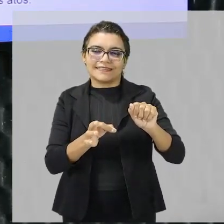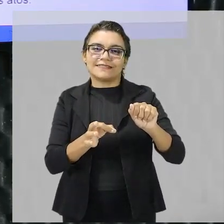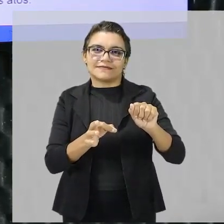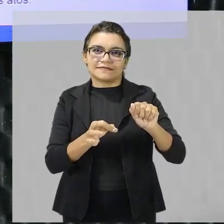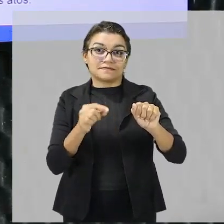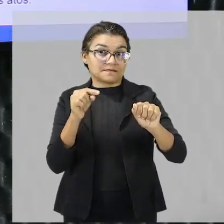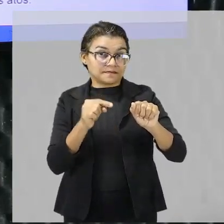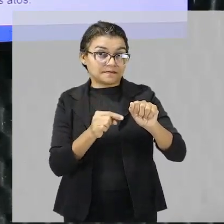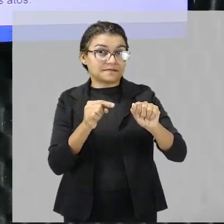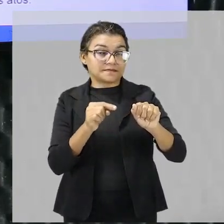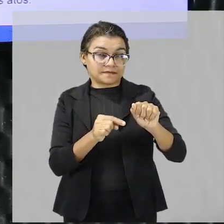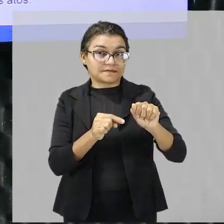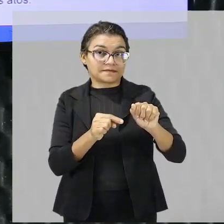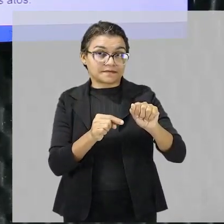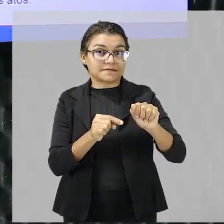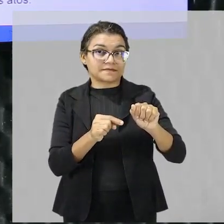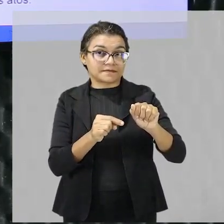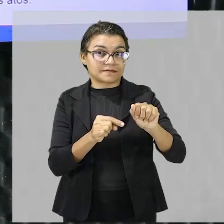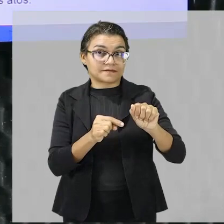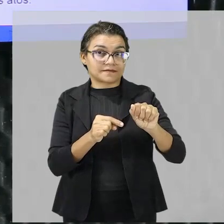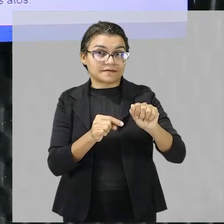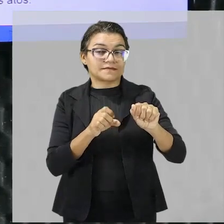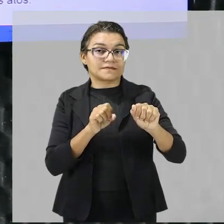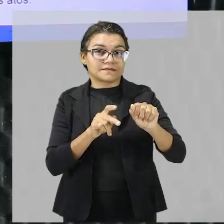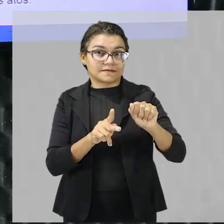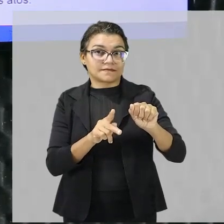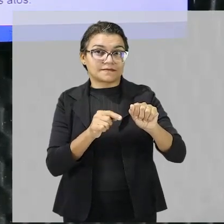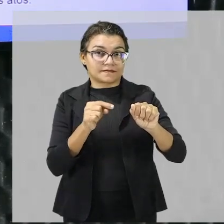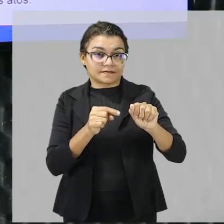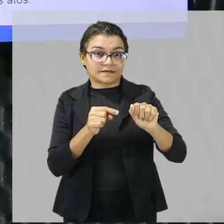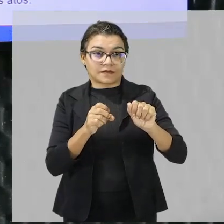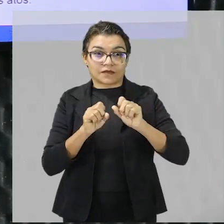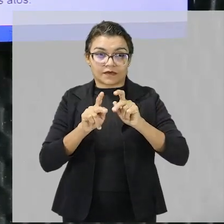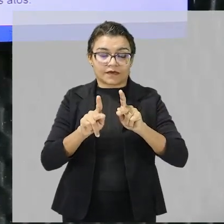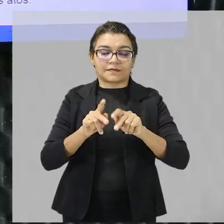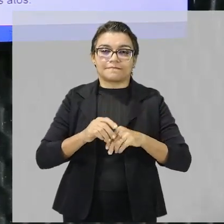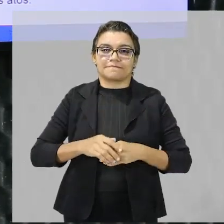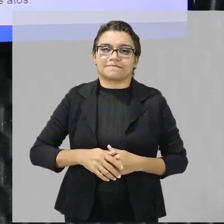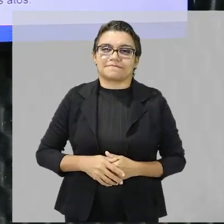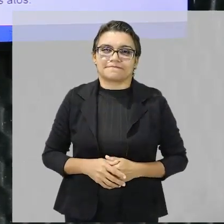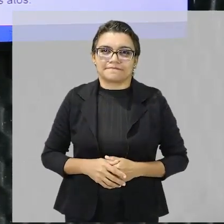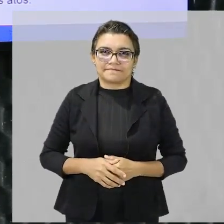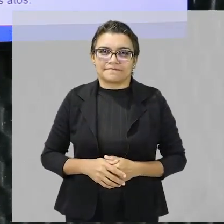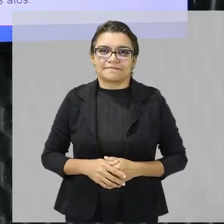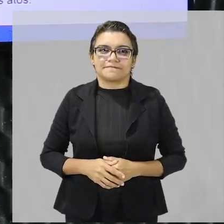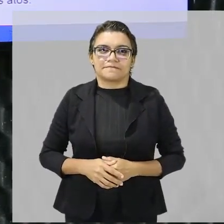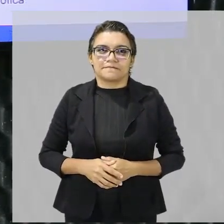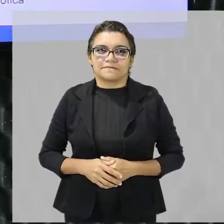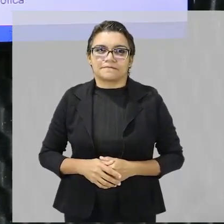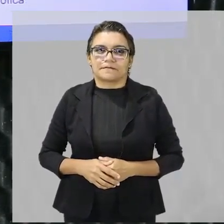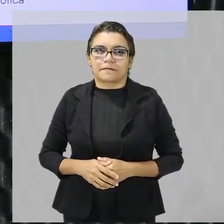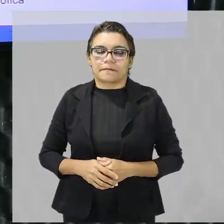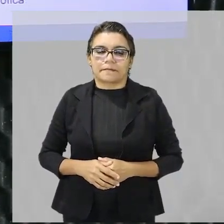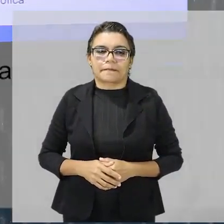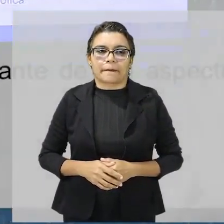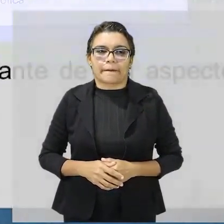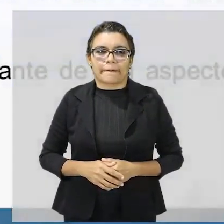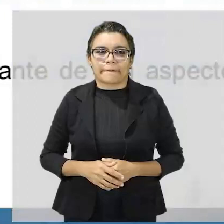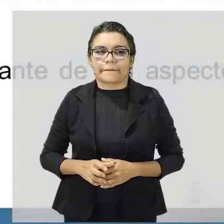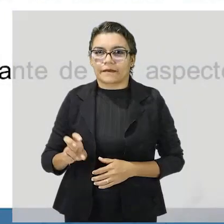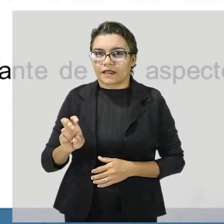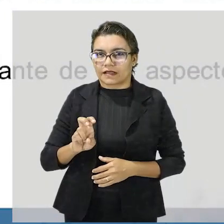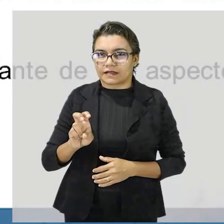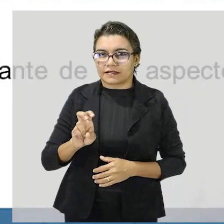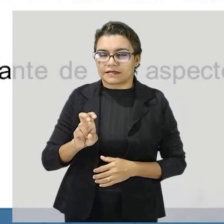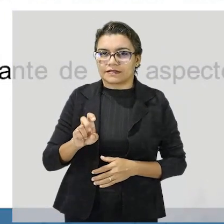a letra A servere para você a letra A aí nesta questão. Perfeito? Show de bola? Vamos aqui mais essa